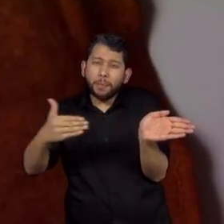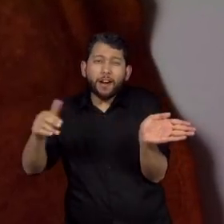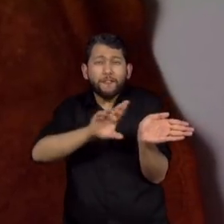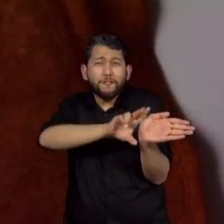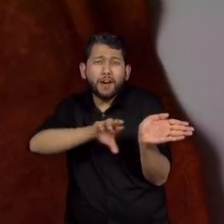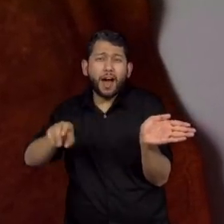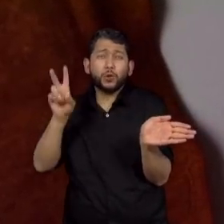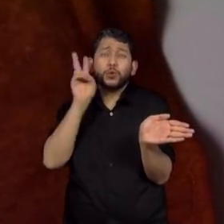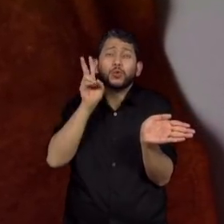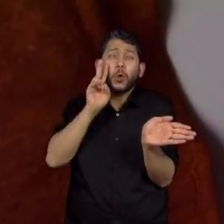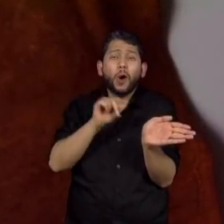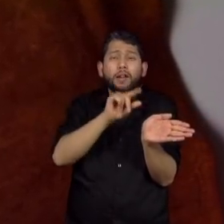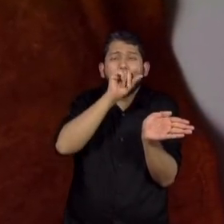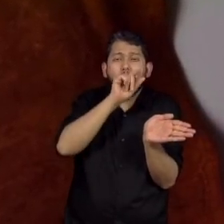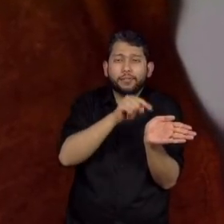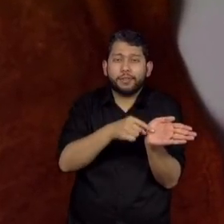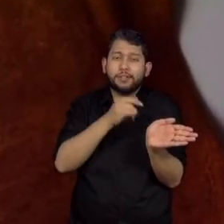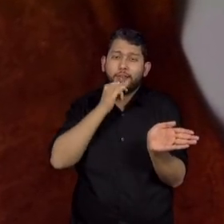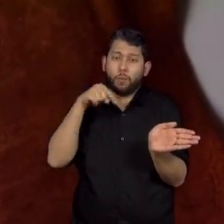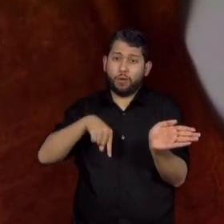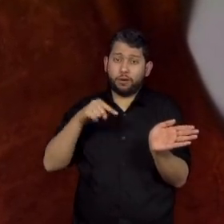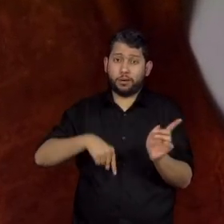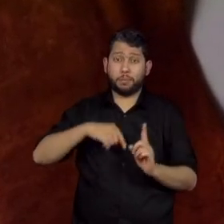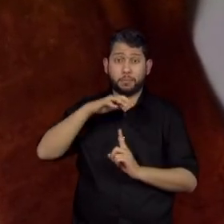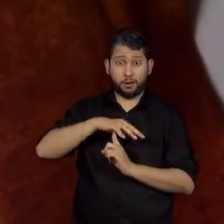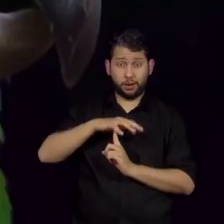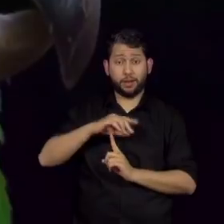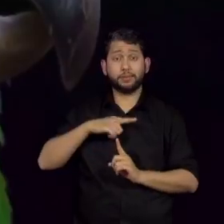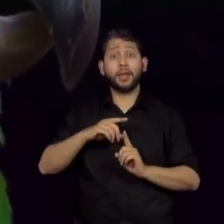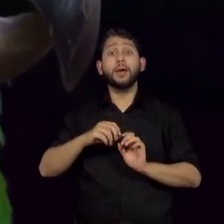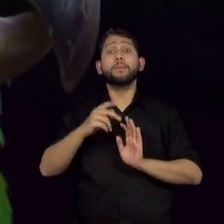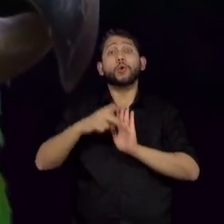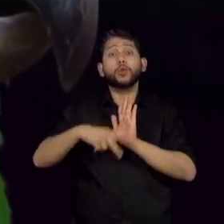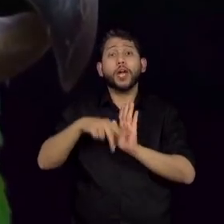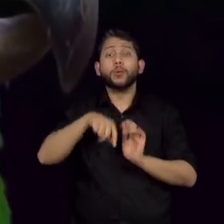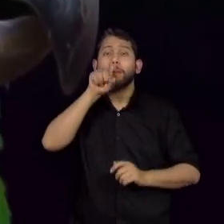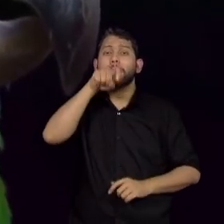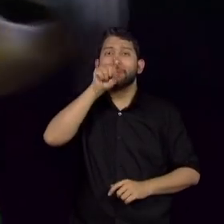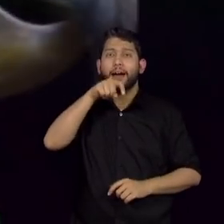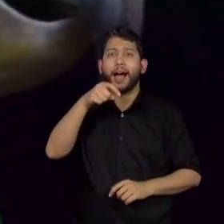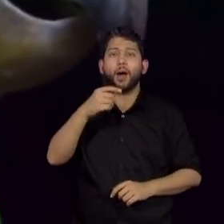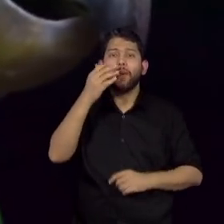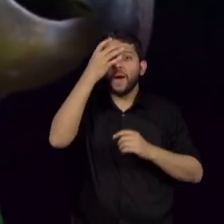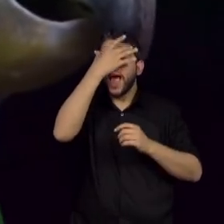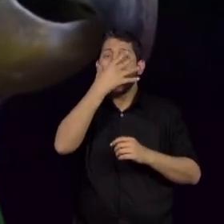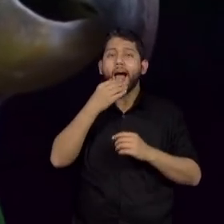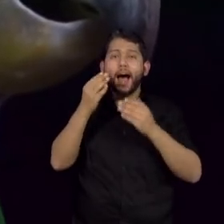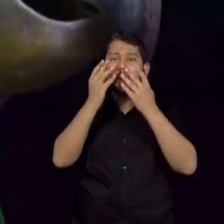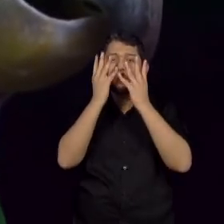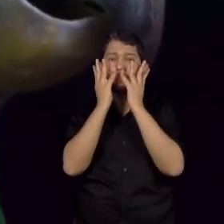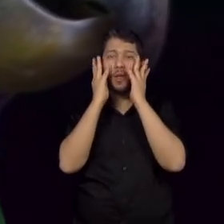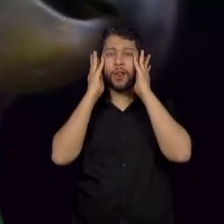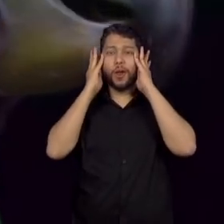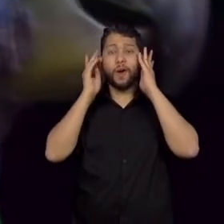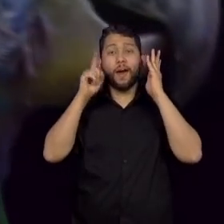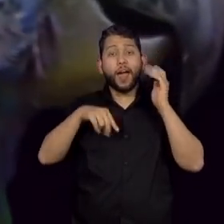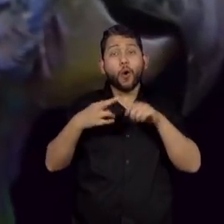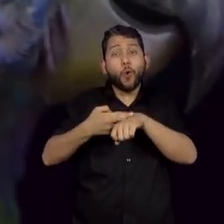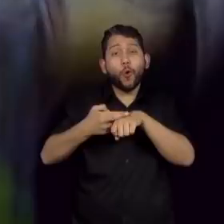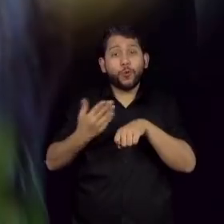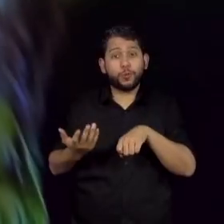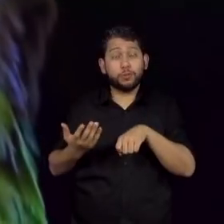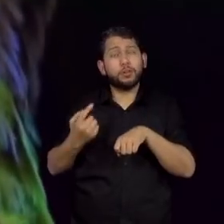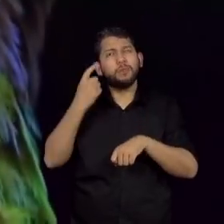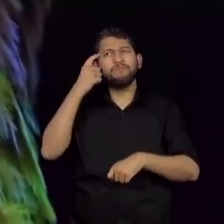que nem aqui no Paraná a gente tem o projeto dos papagaios de cara roxa. Então, para mim seria uma ideia montar